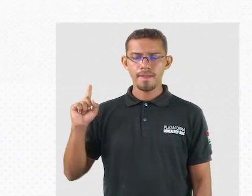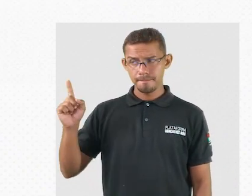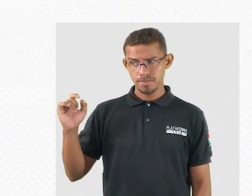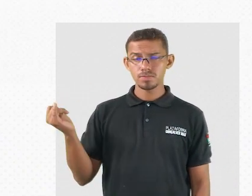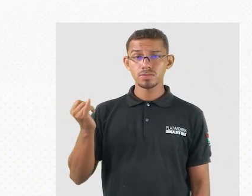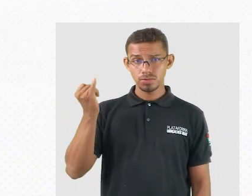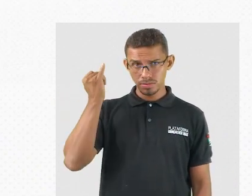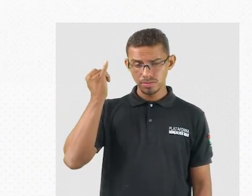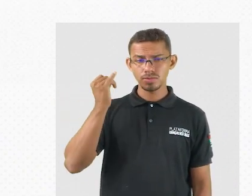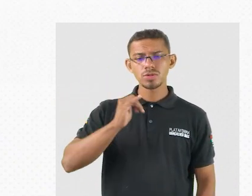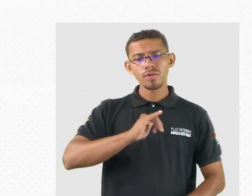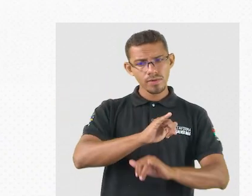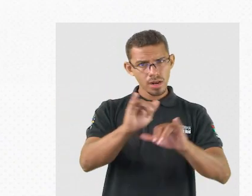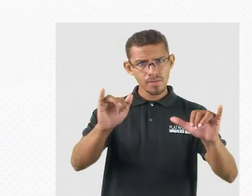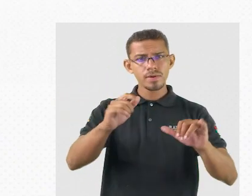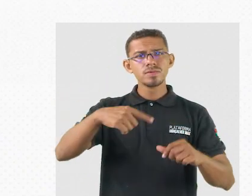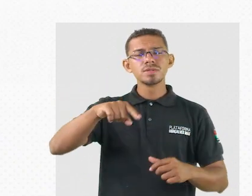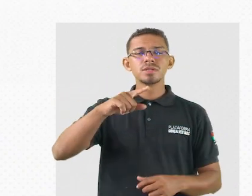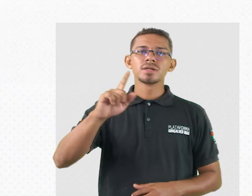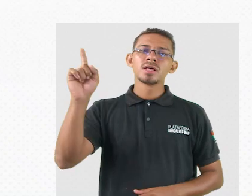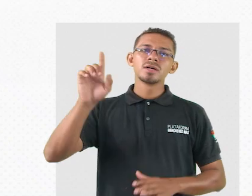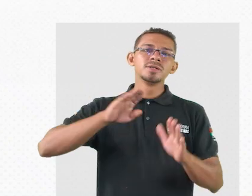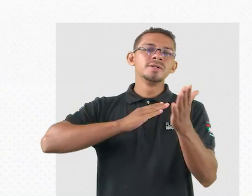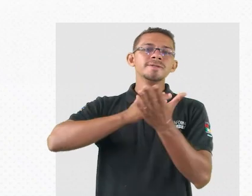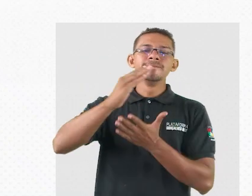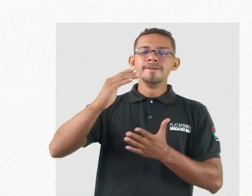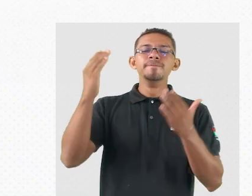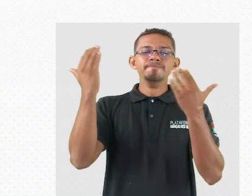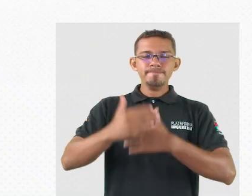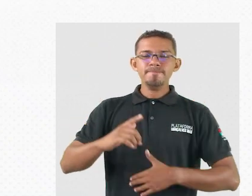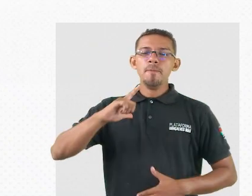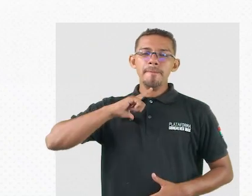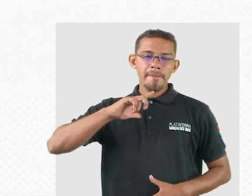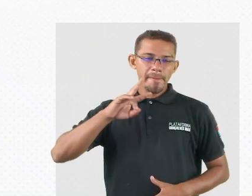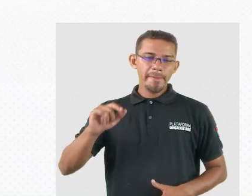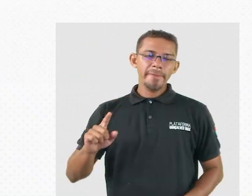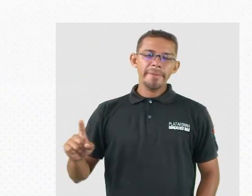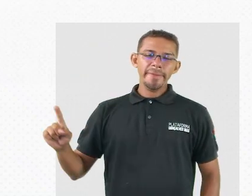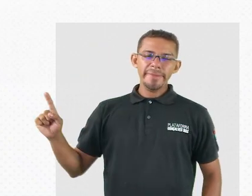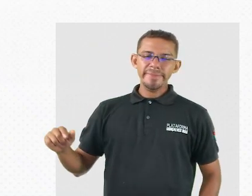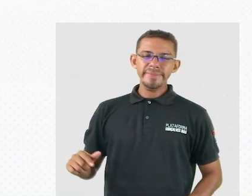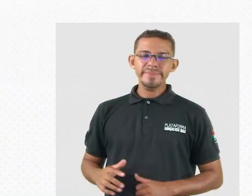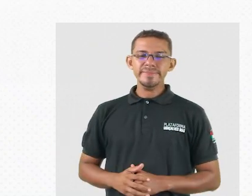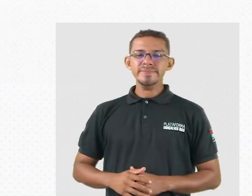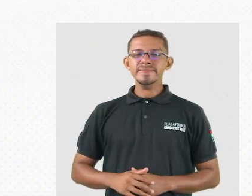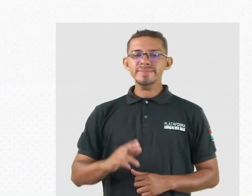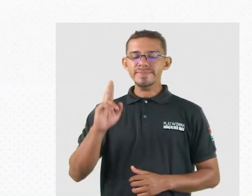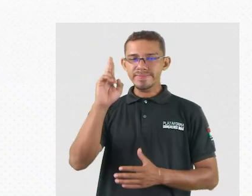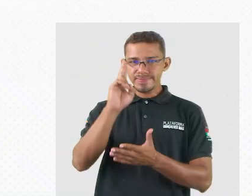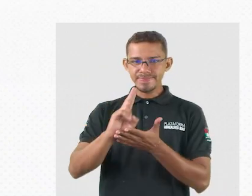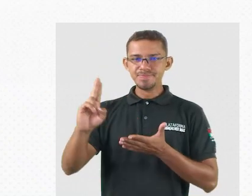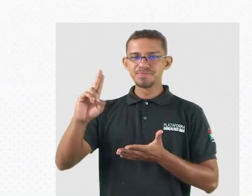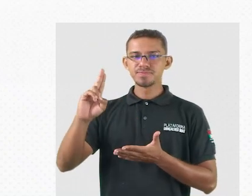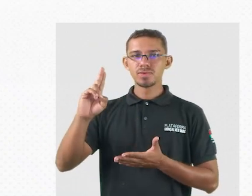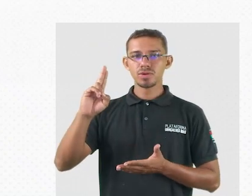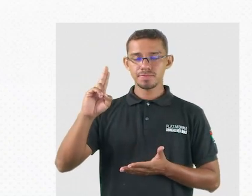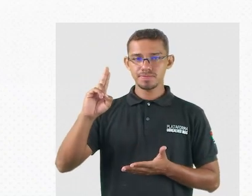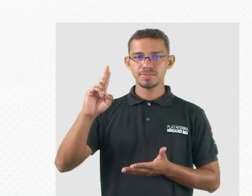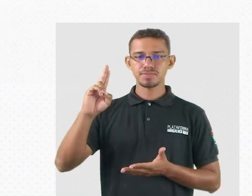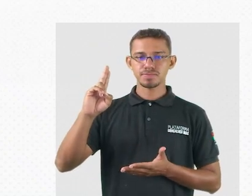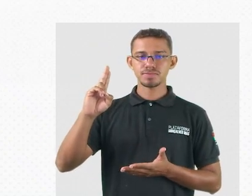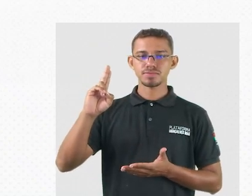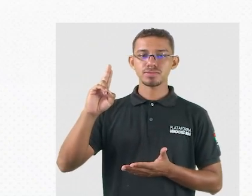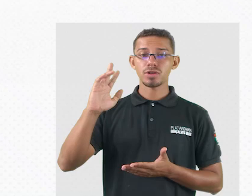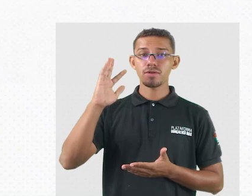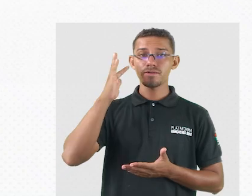disse para vocês ainda há pouco, lá no comecinho, professor, isso vai cair na prova e tal. Aqui, a Universidade aqui de Fortaleza, né, vai ter